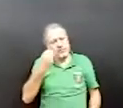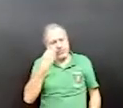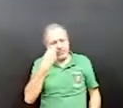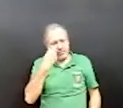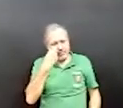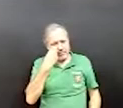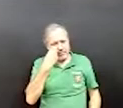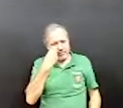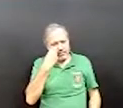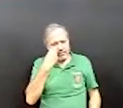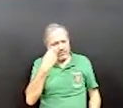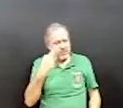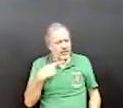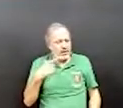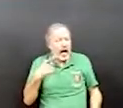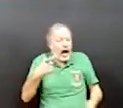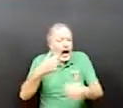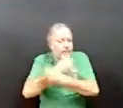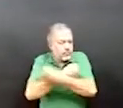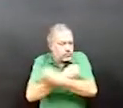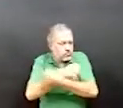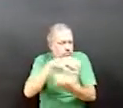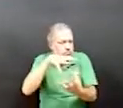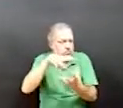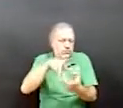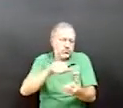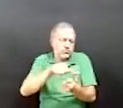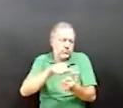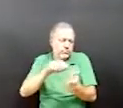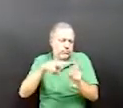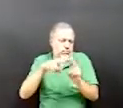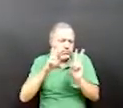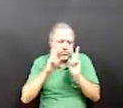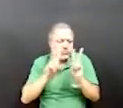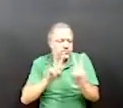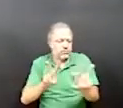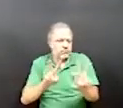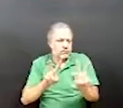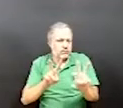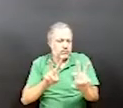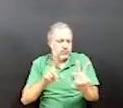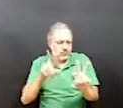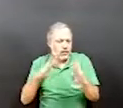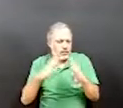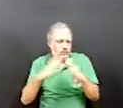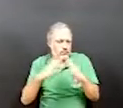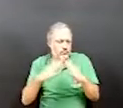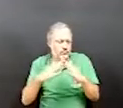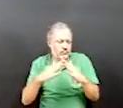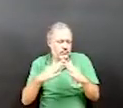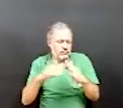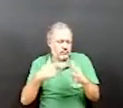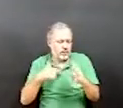preparar para literalmente poder abraçar o mundo. Né? Ou seja, e vejo isso de volta dentro da minha casa. Né? Eu